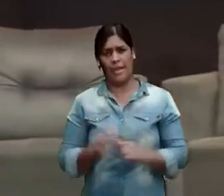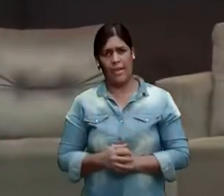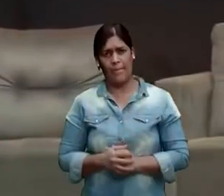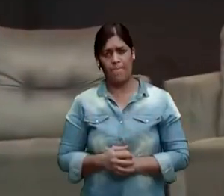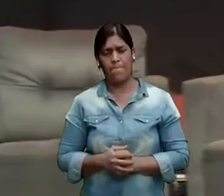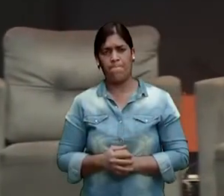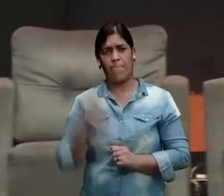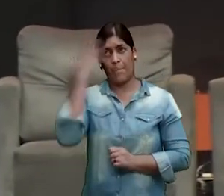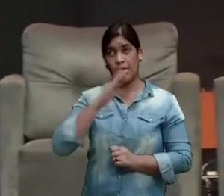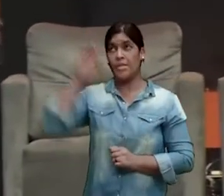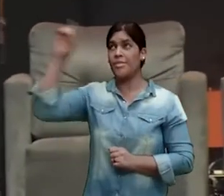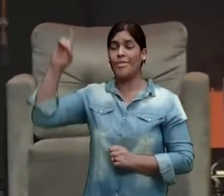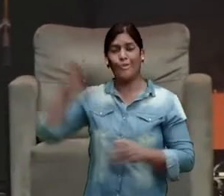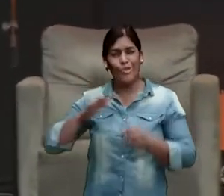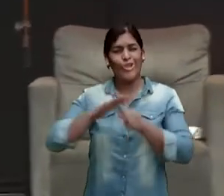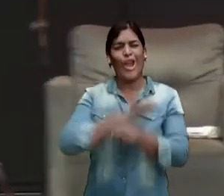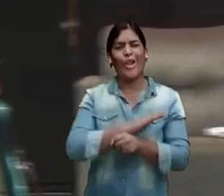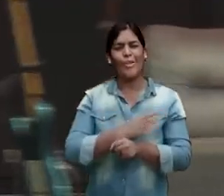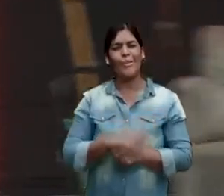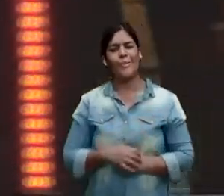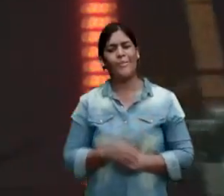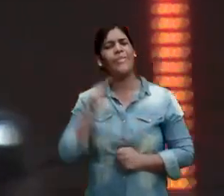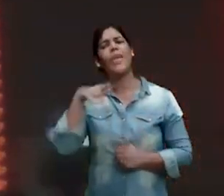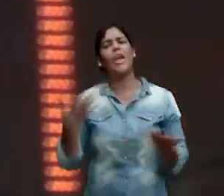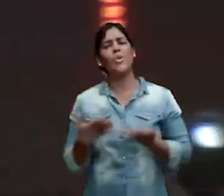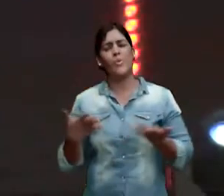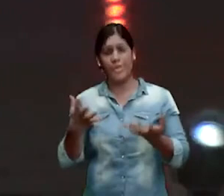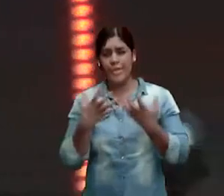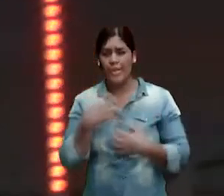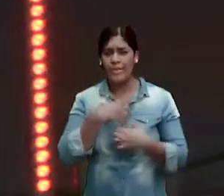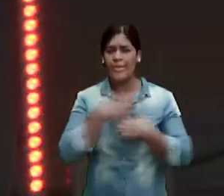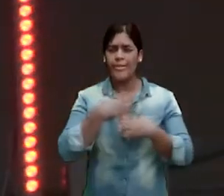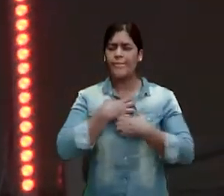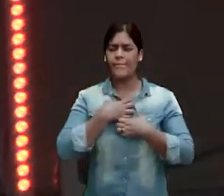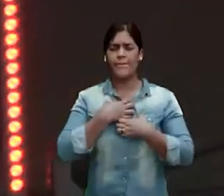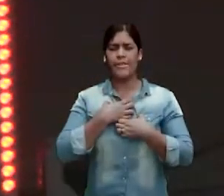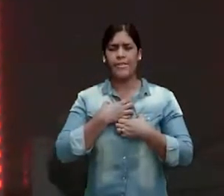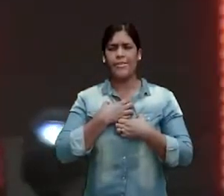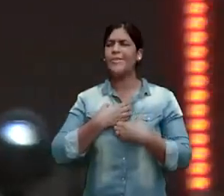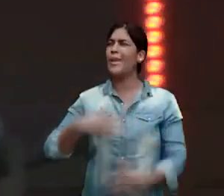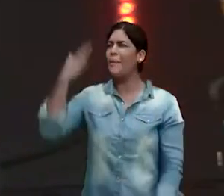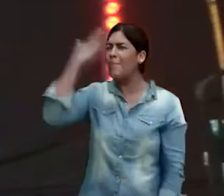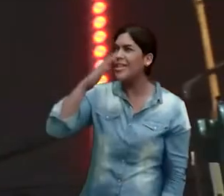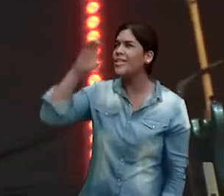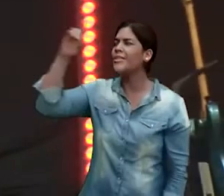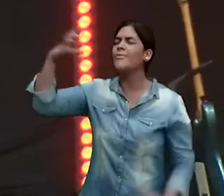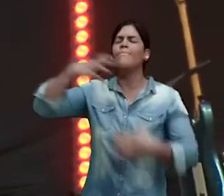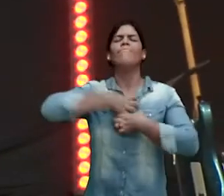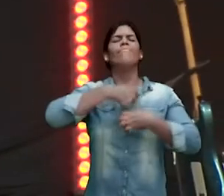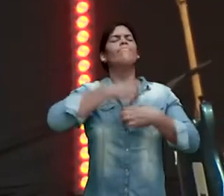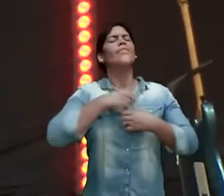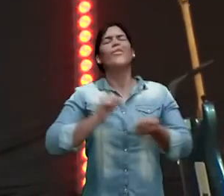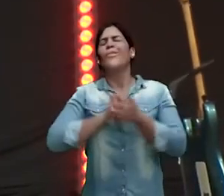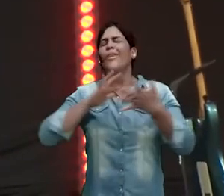tomado pela presença desse Cristo quem hoje que a sentir a manifestação gloriosa desse Cristo